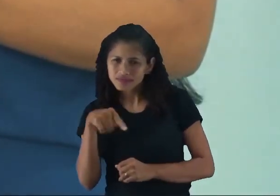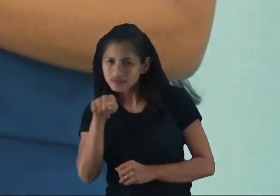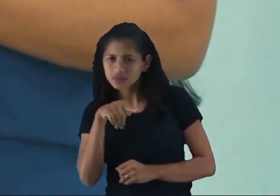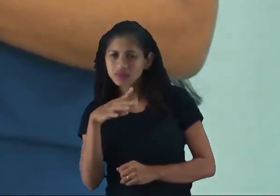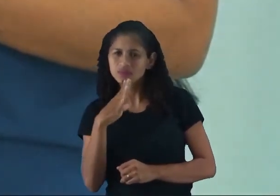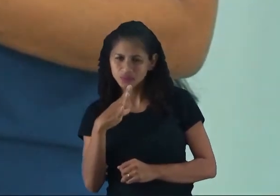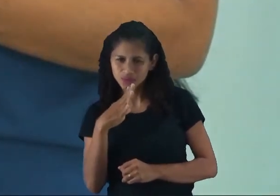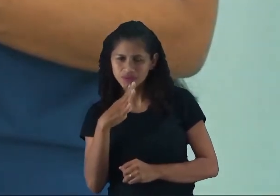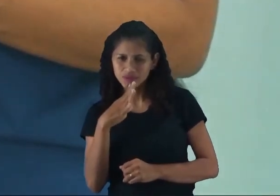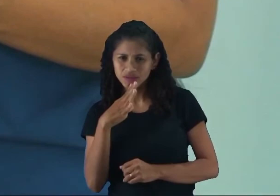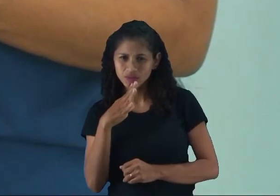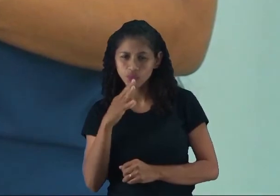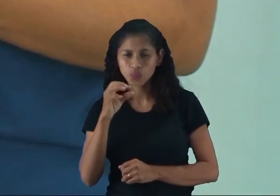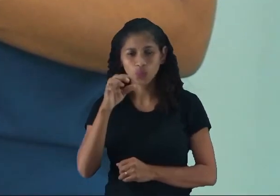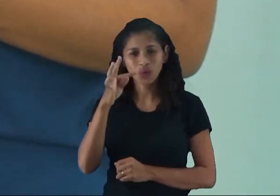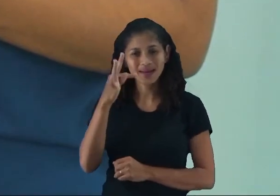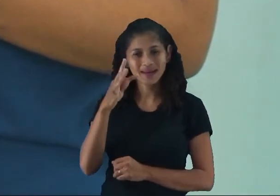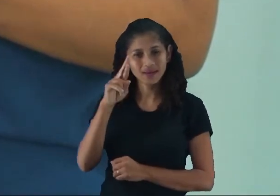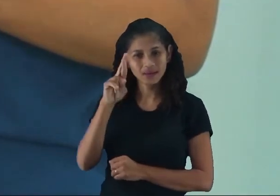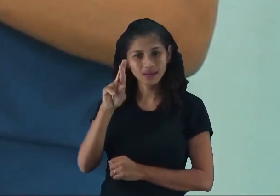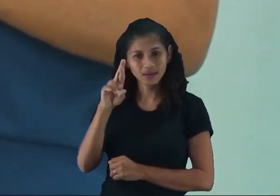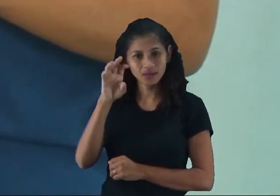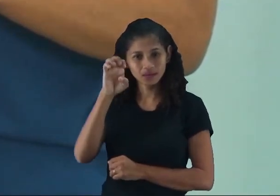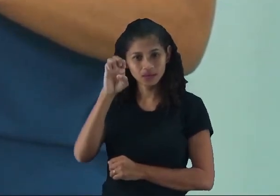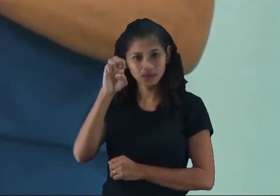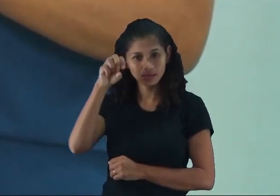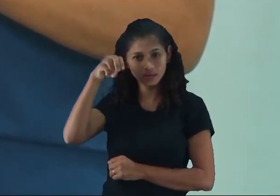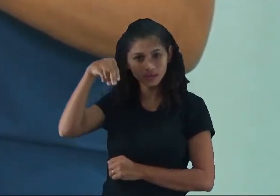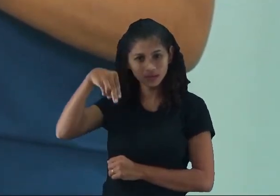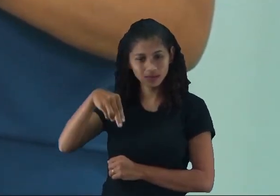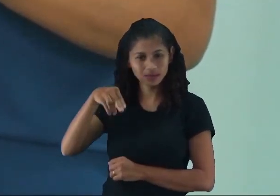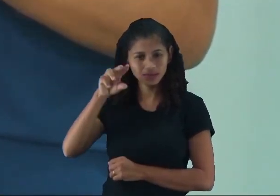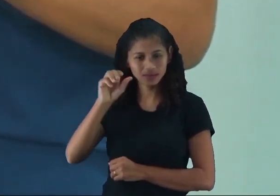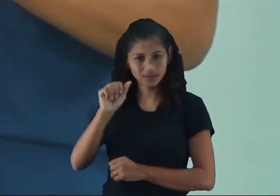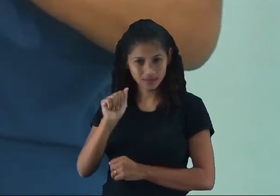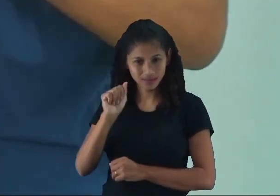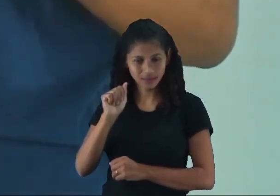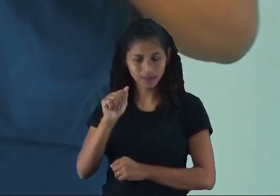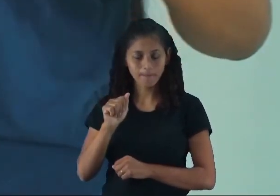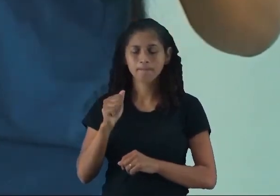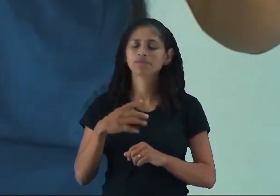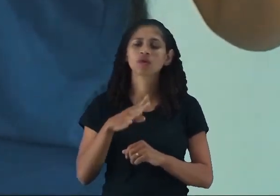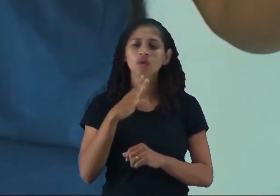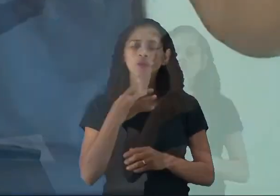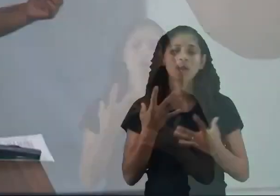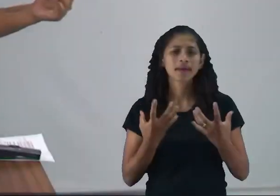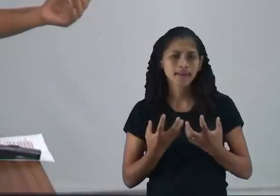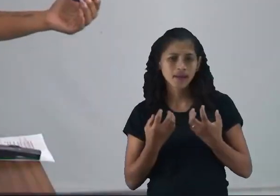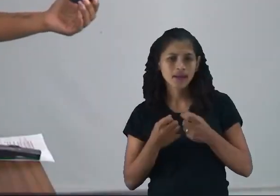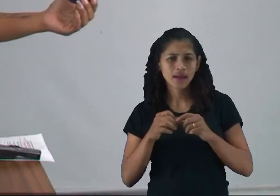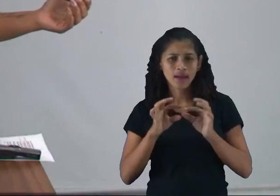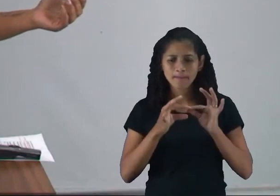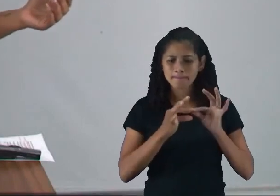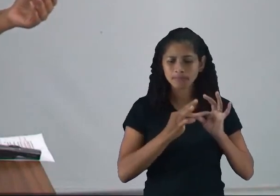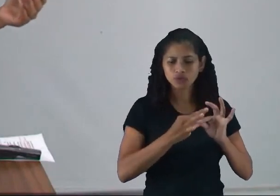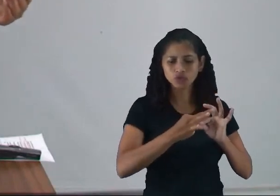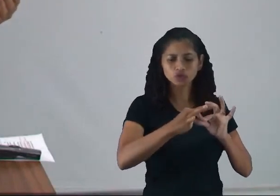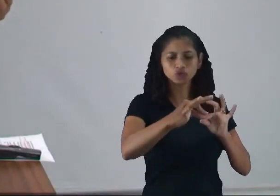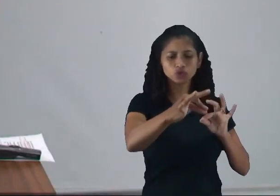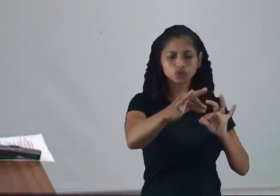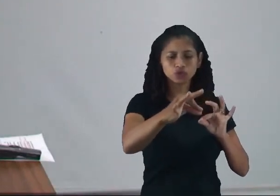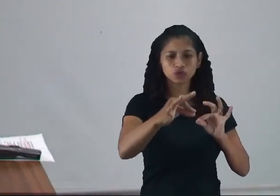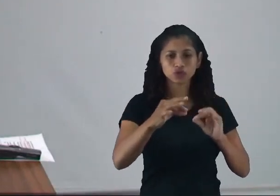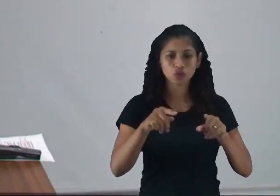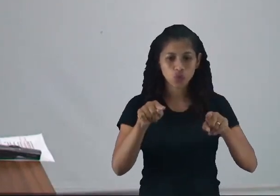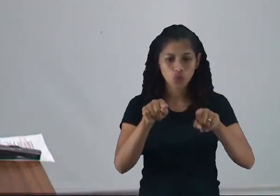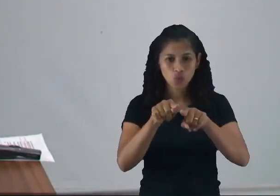uma trena, certo? Quando a gente quer medir, por exemplo, um terreno que é muito grande, a gente costuma utilizar